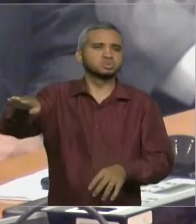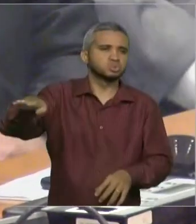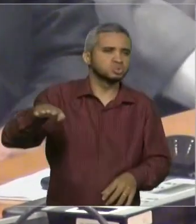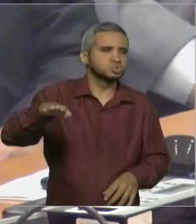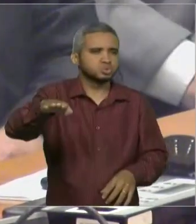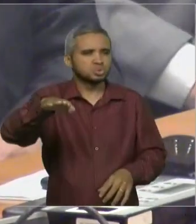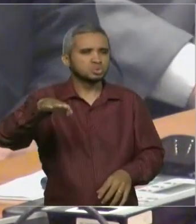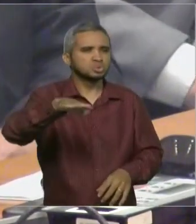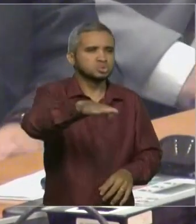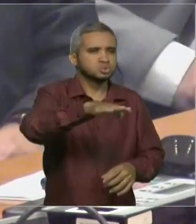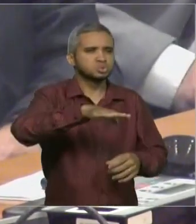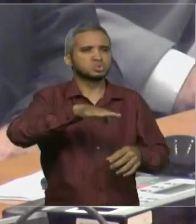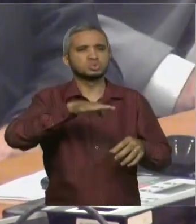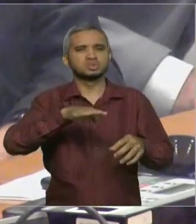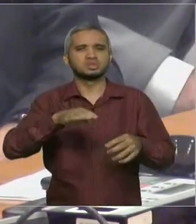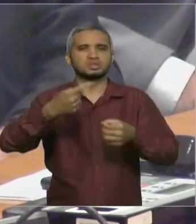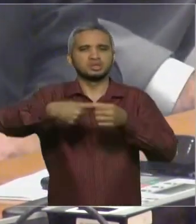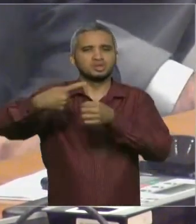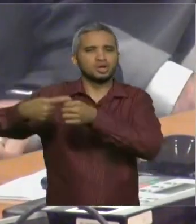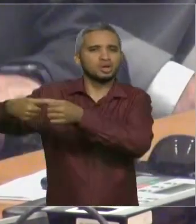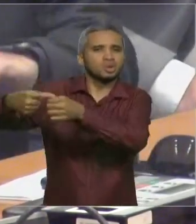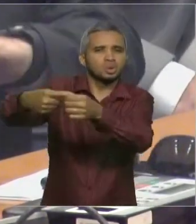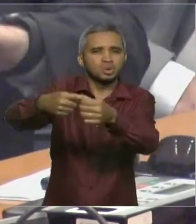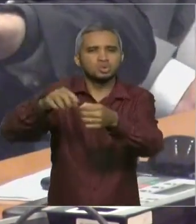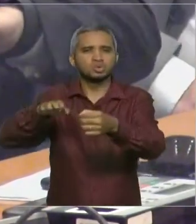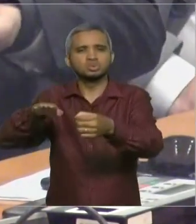interior. E